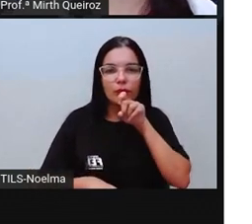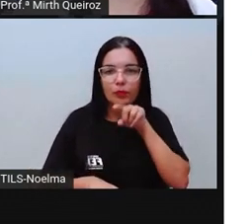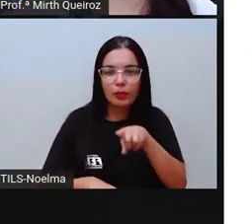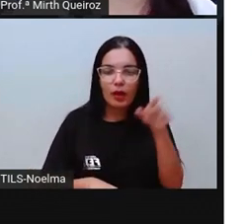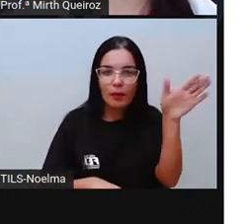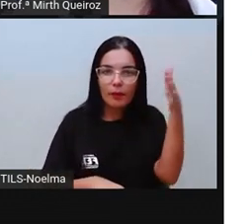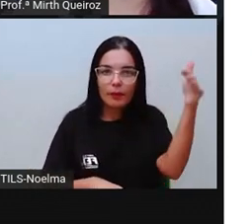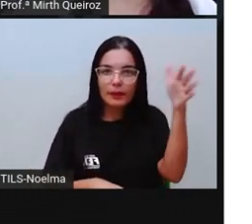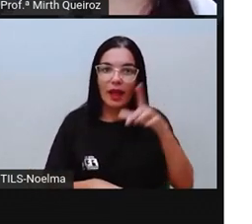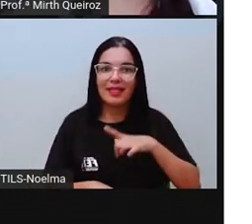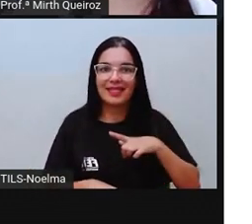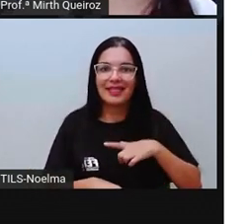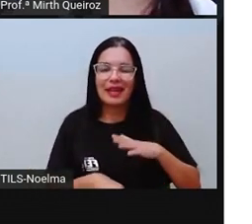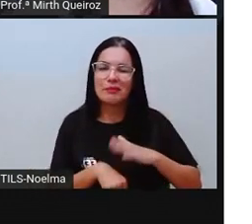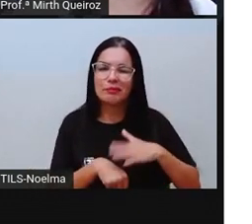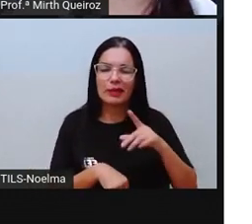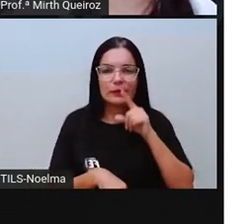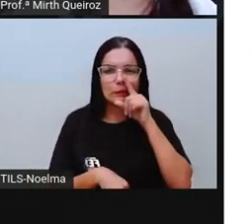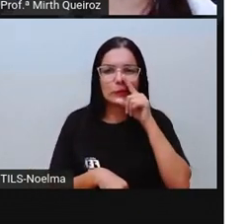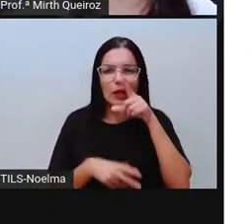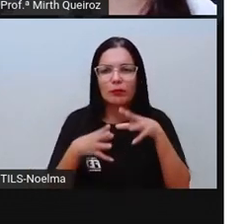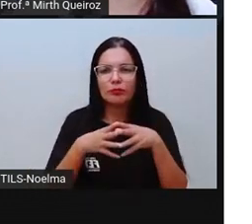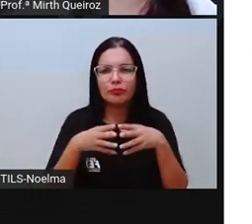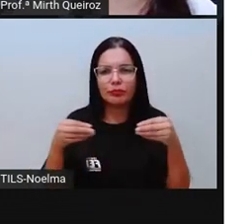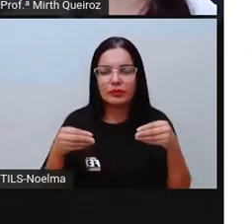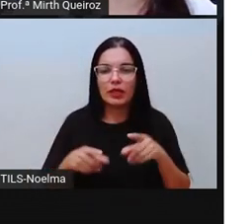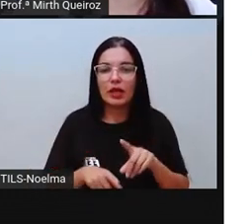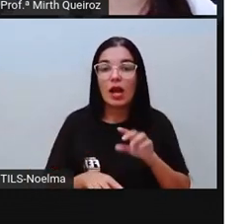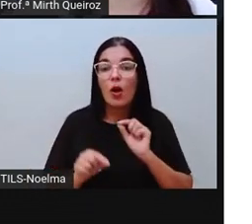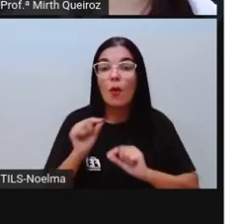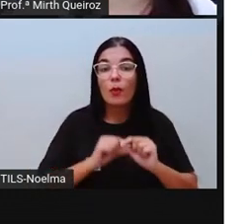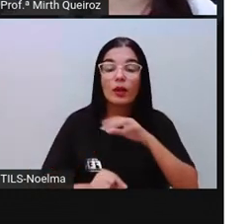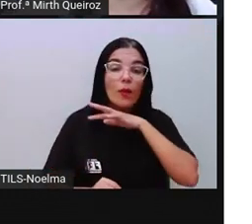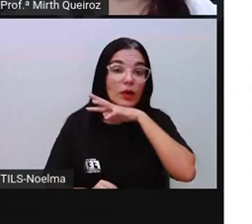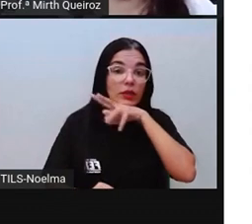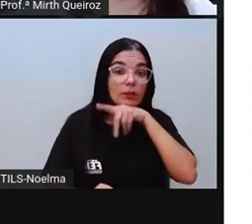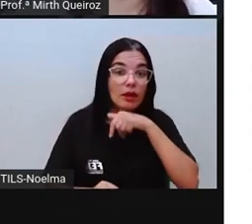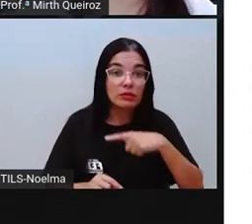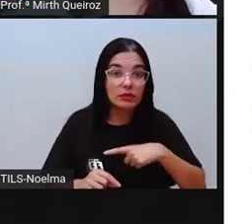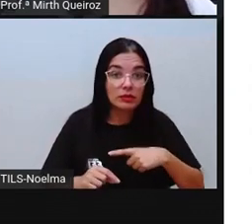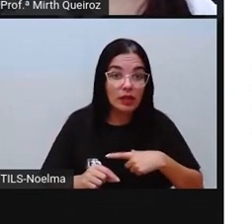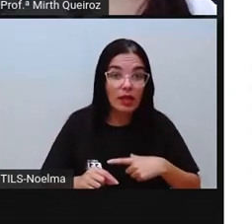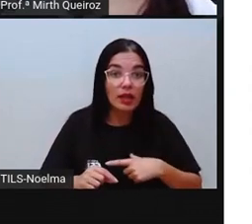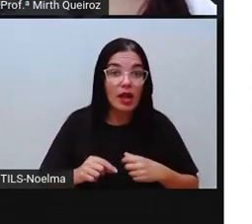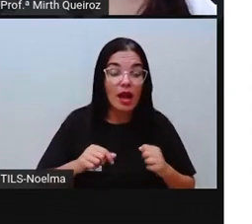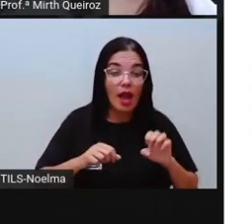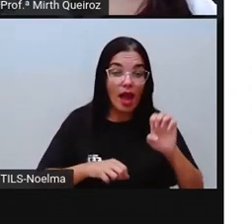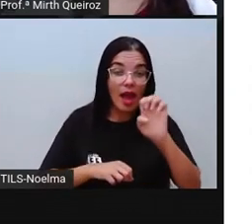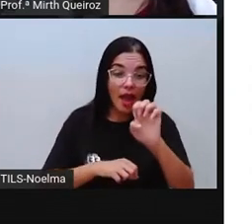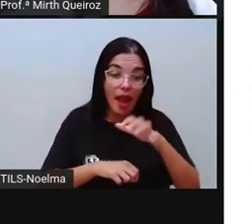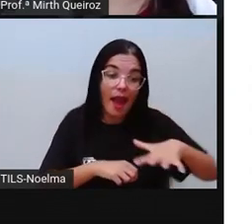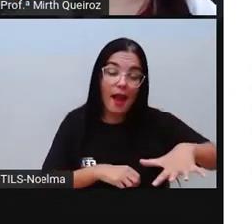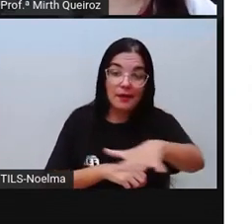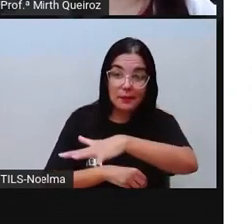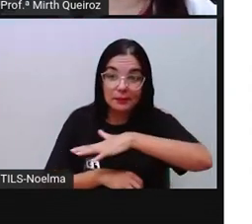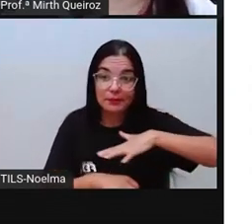maior quantidade. Esses animais, eles possuem uma função ecológica muito importante, uma vez que eles se alimentam aí